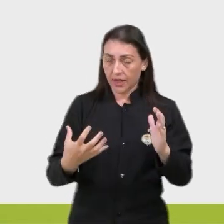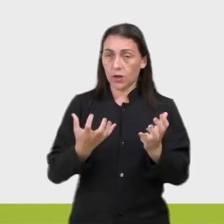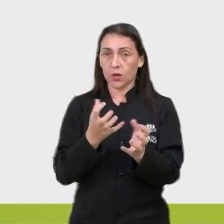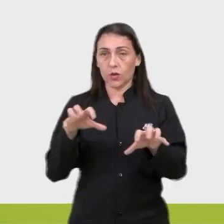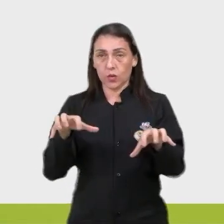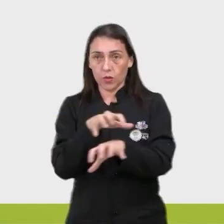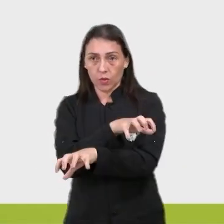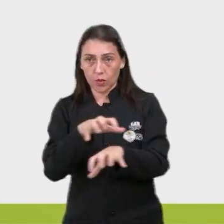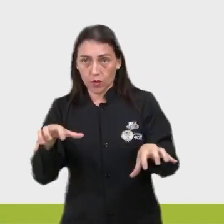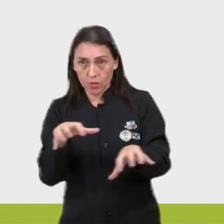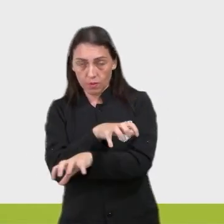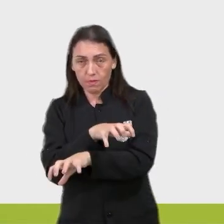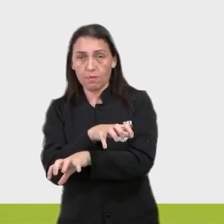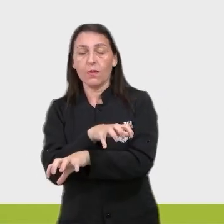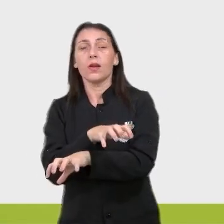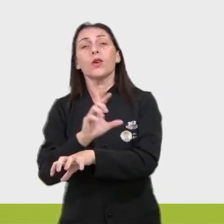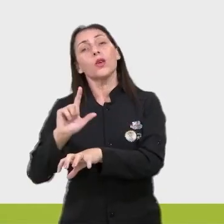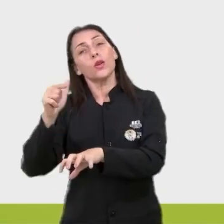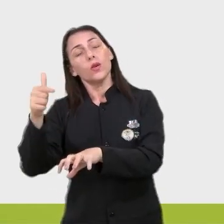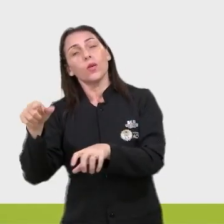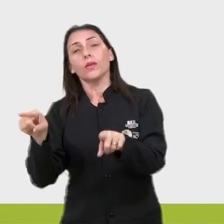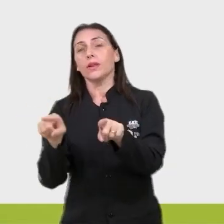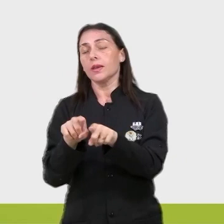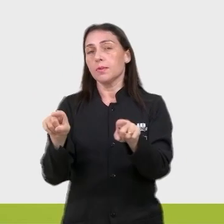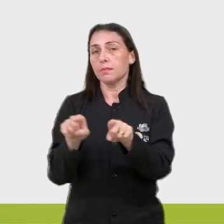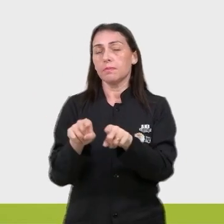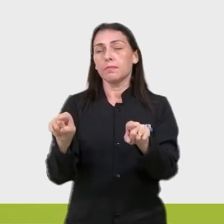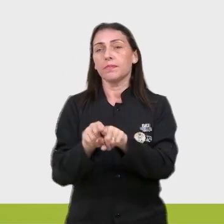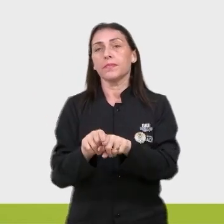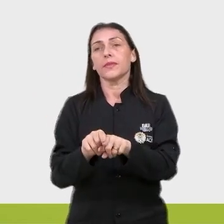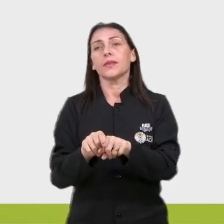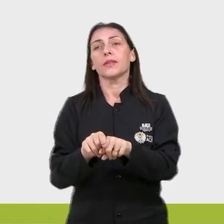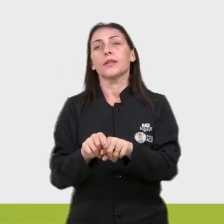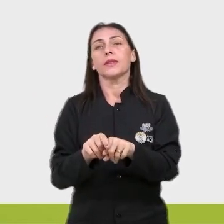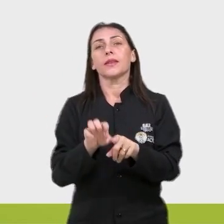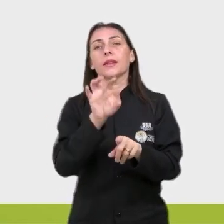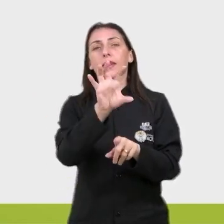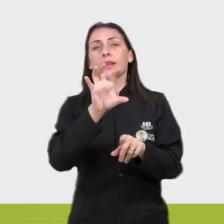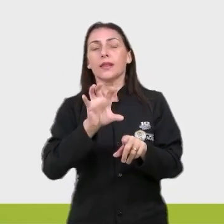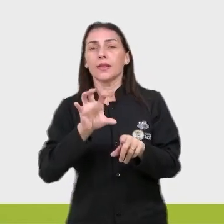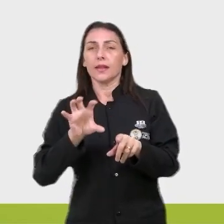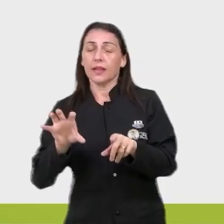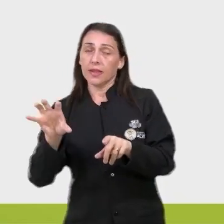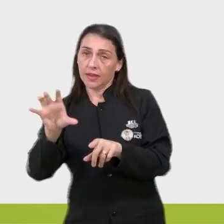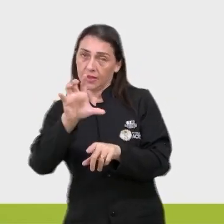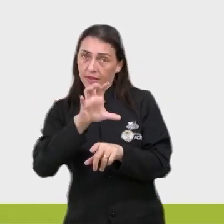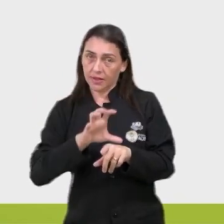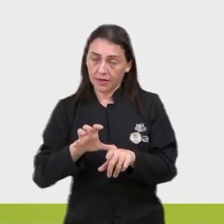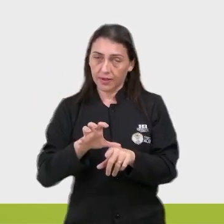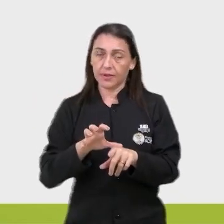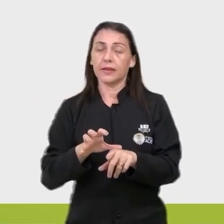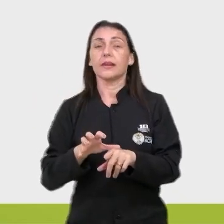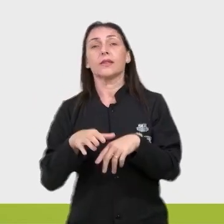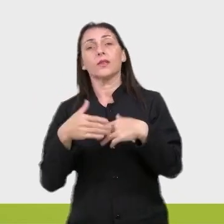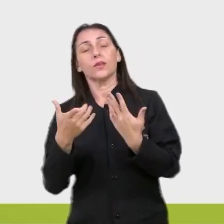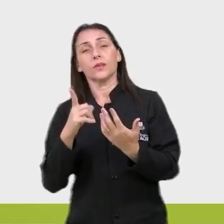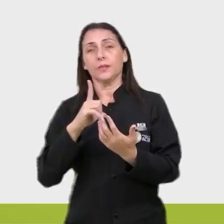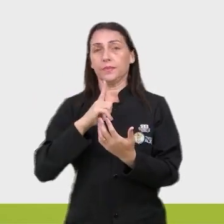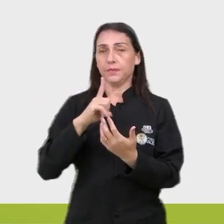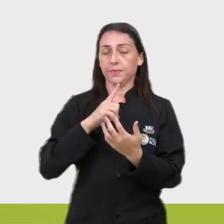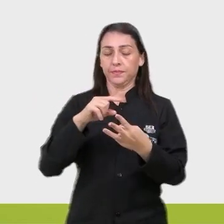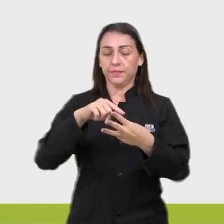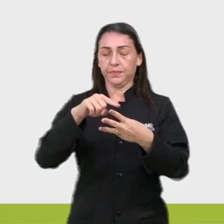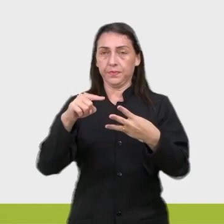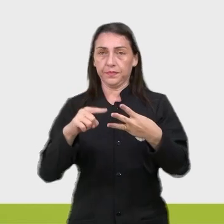domínio morfoclimático quanto de outro, não são áreas bem definidas, né, relacionadas aos domínios. Então, nós temos aí as